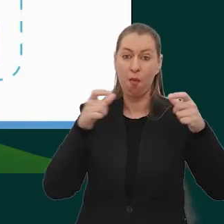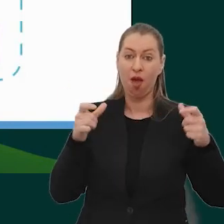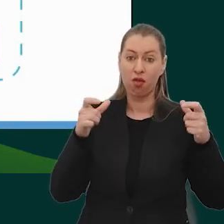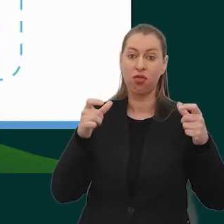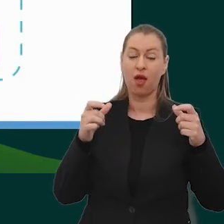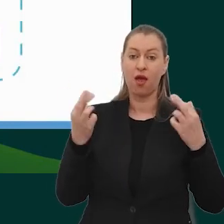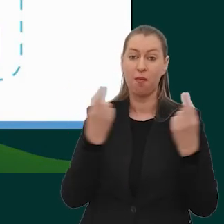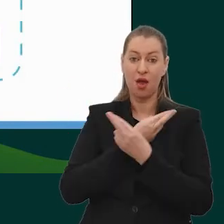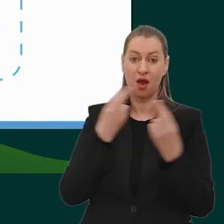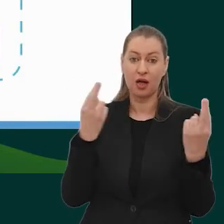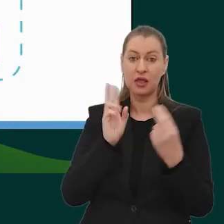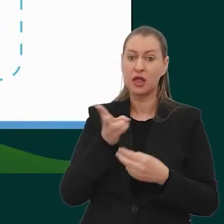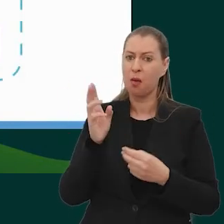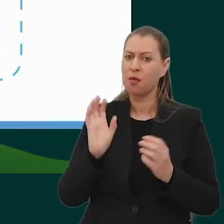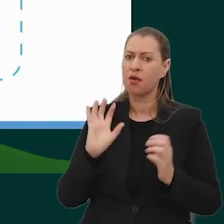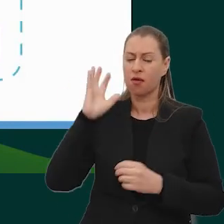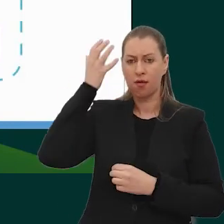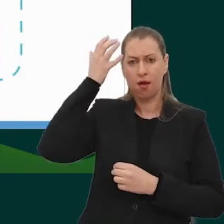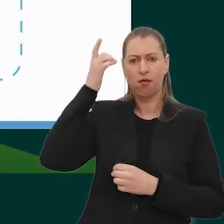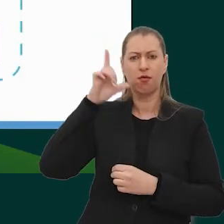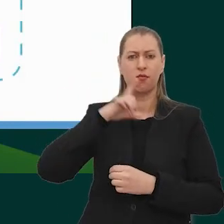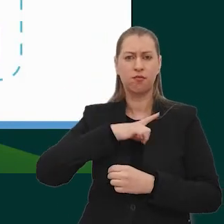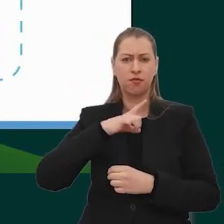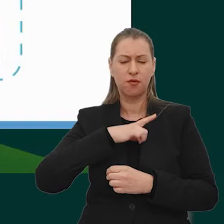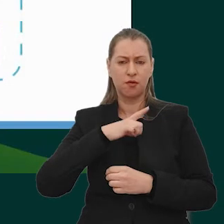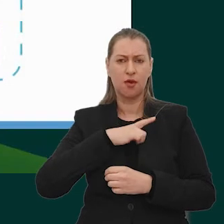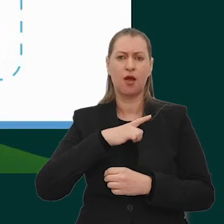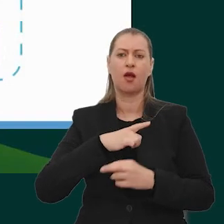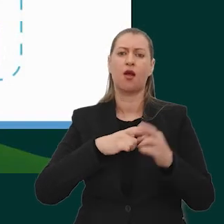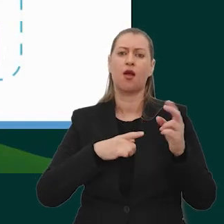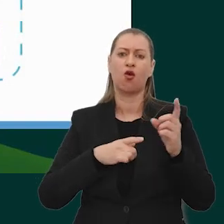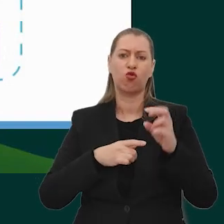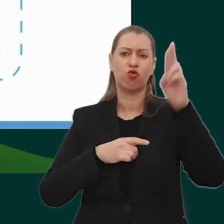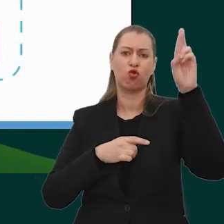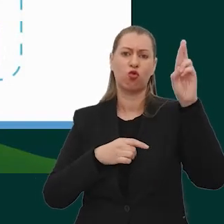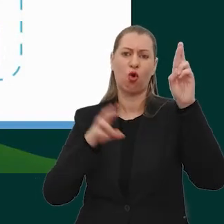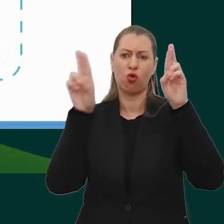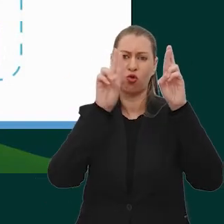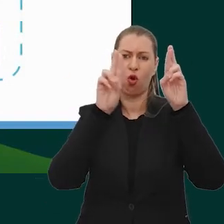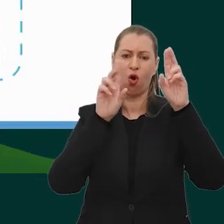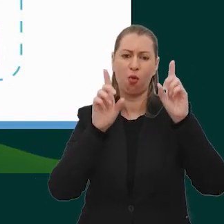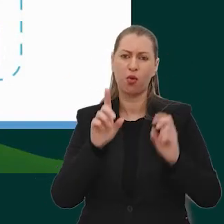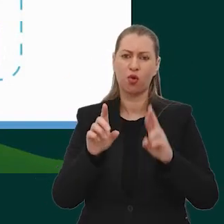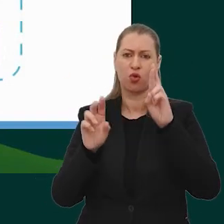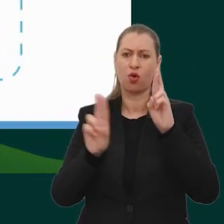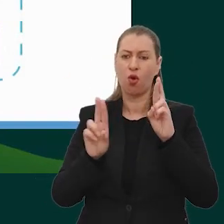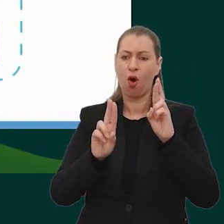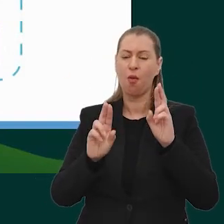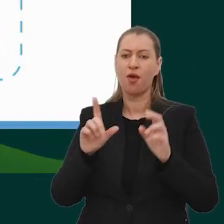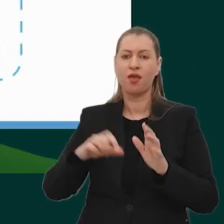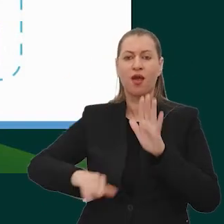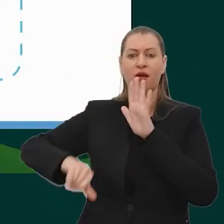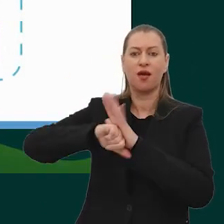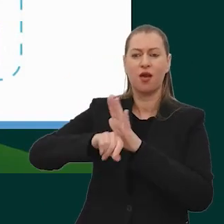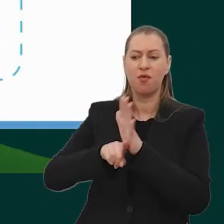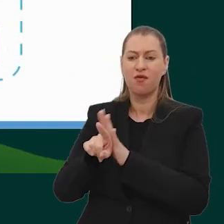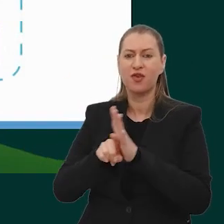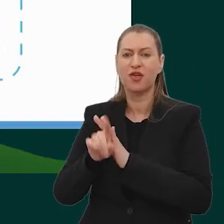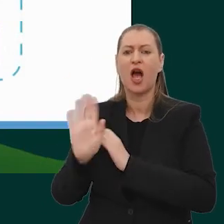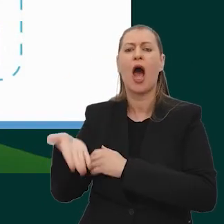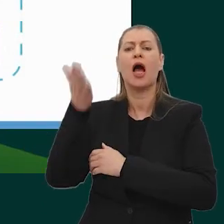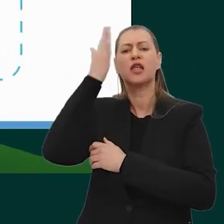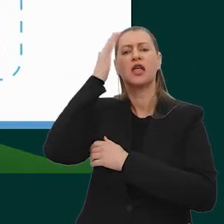agora, sempre que acontecer de ter Holmes, Watson, crime, investigação, eu sei que, é esse